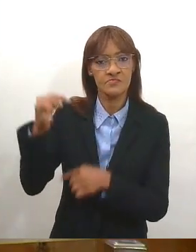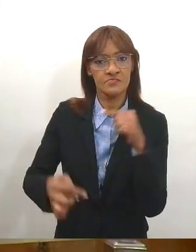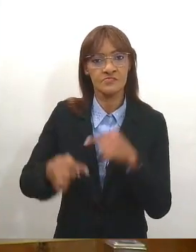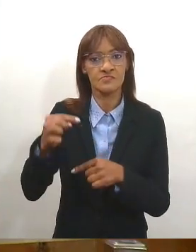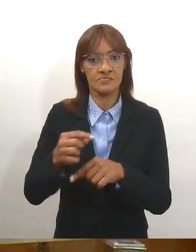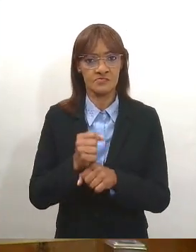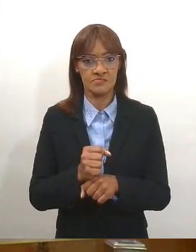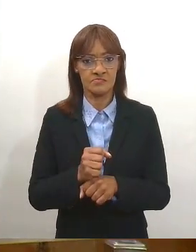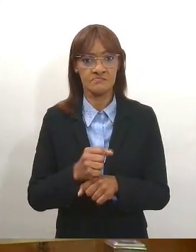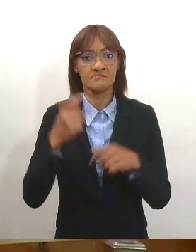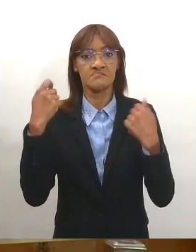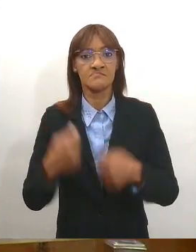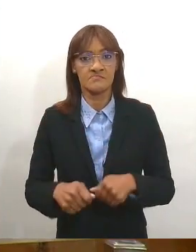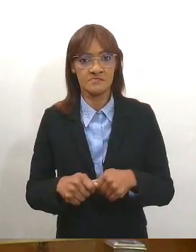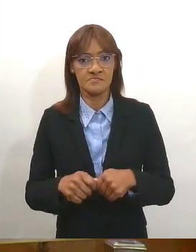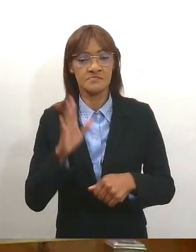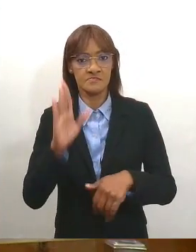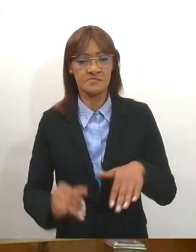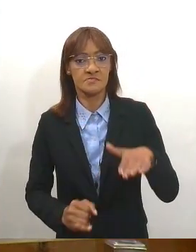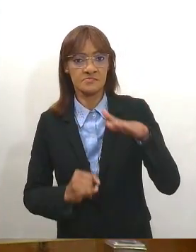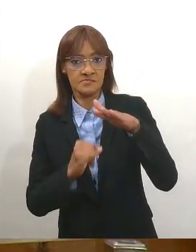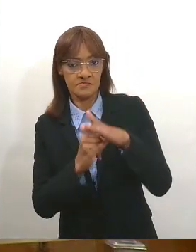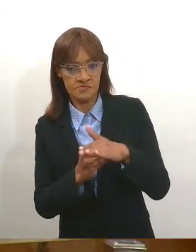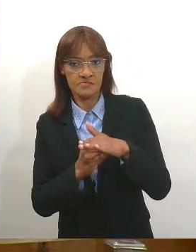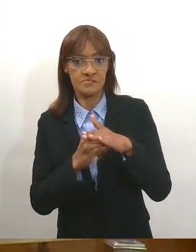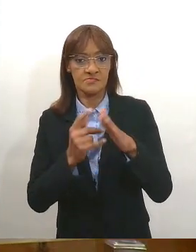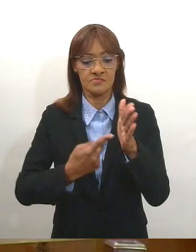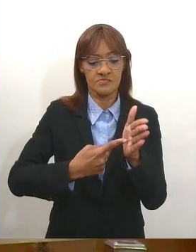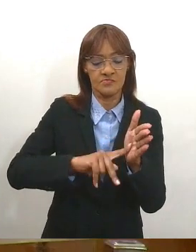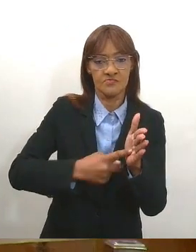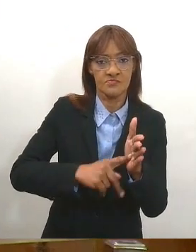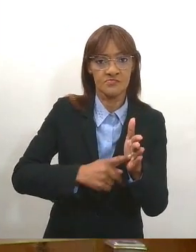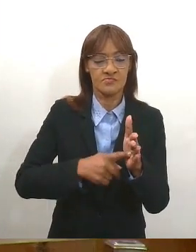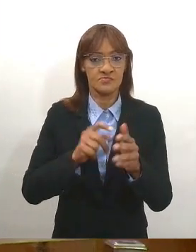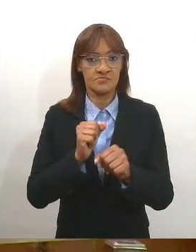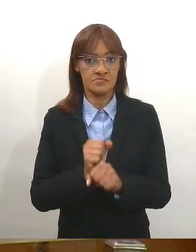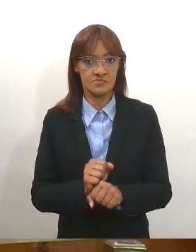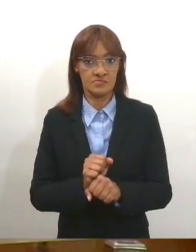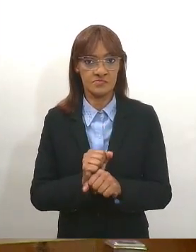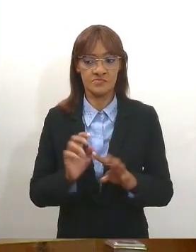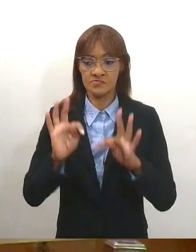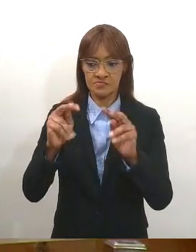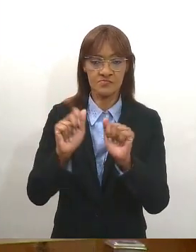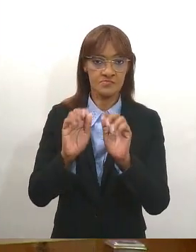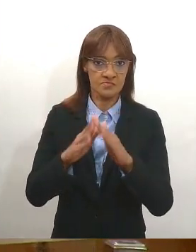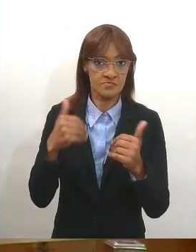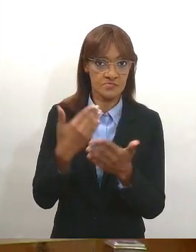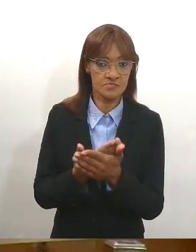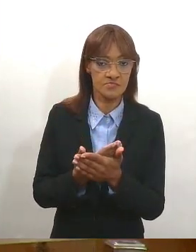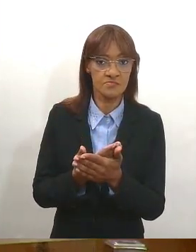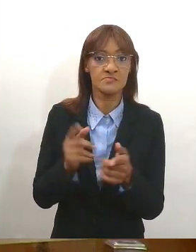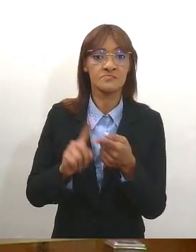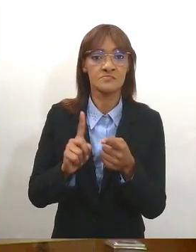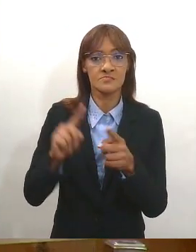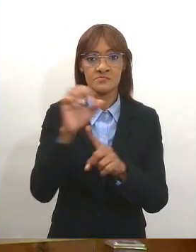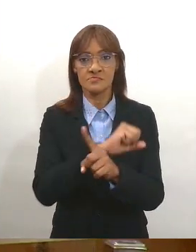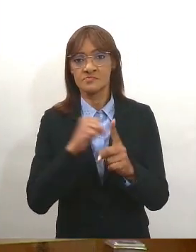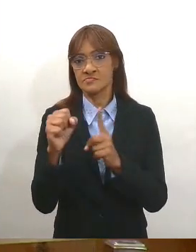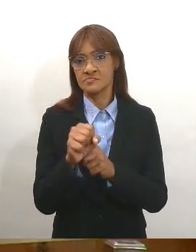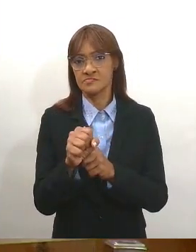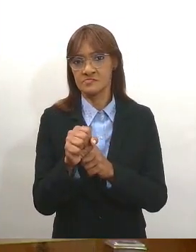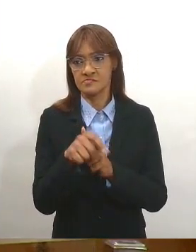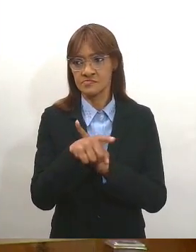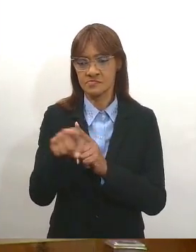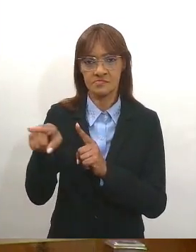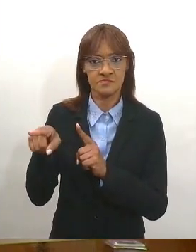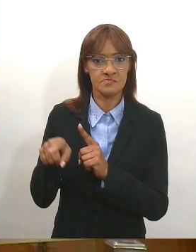o sindicato das autoescolas, mas também precisa ouvir a sociedade. Foi importante o papel